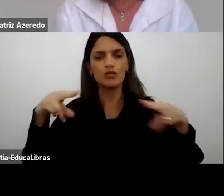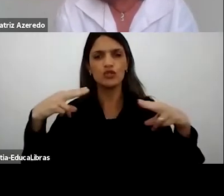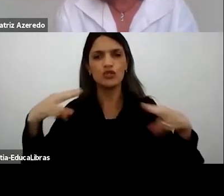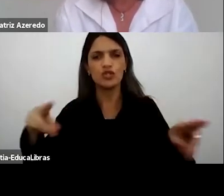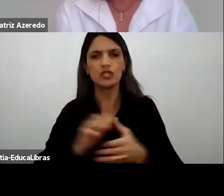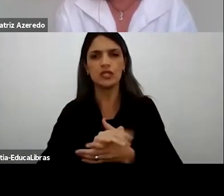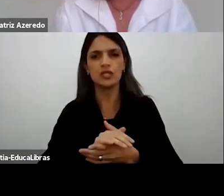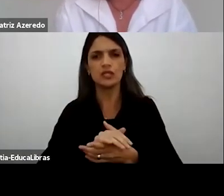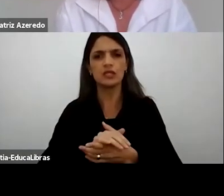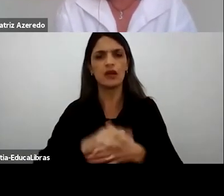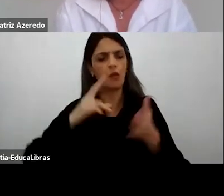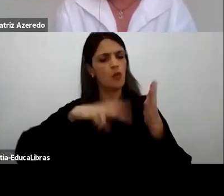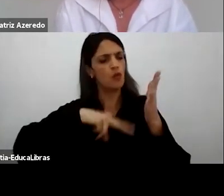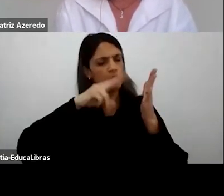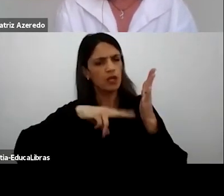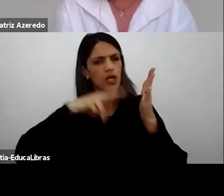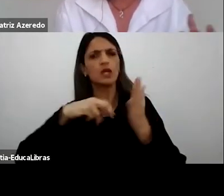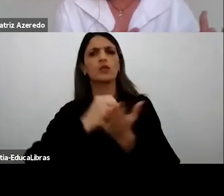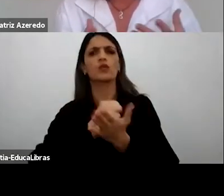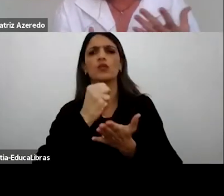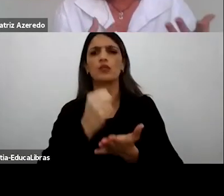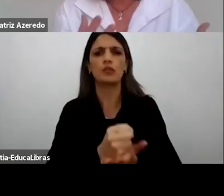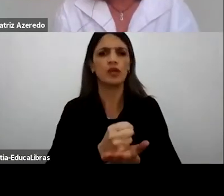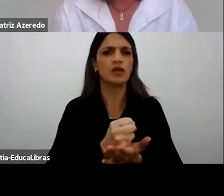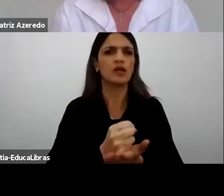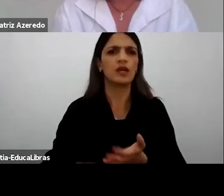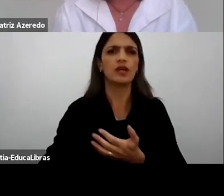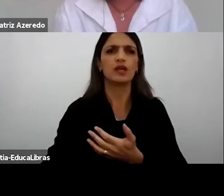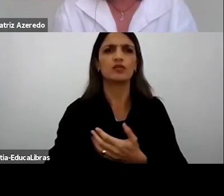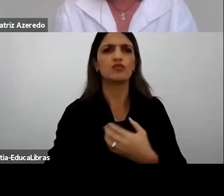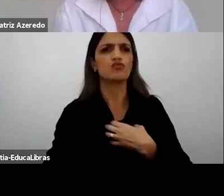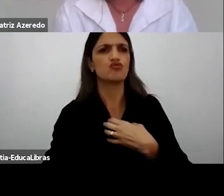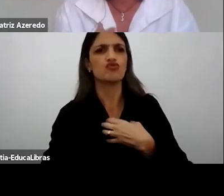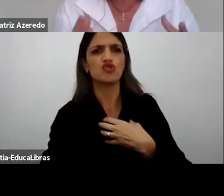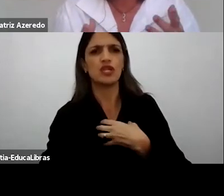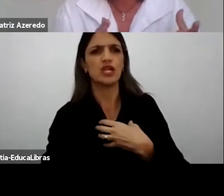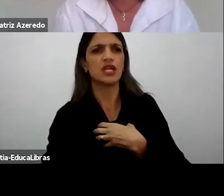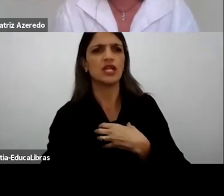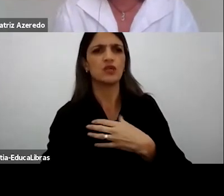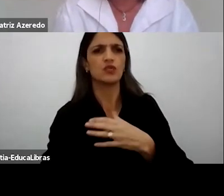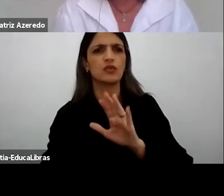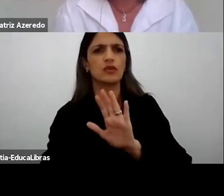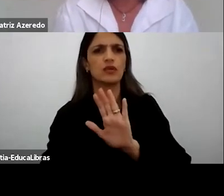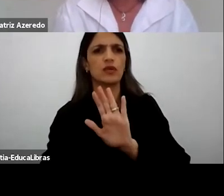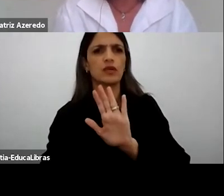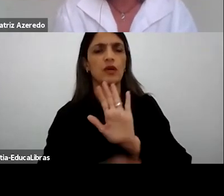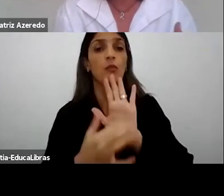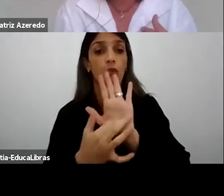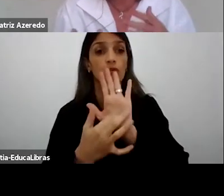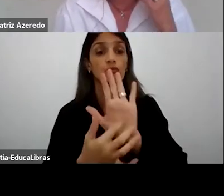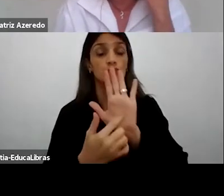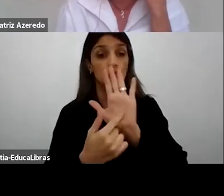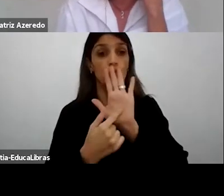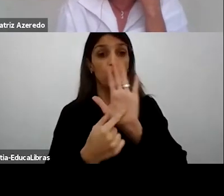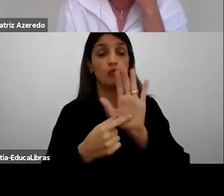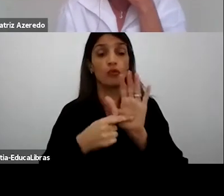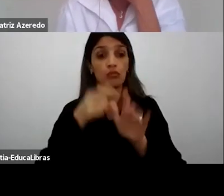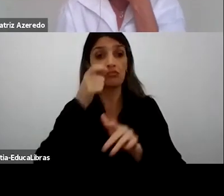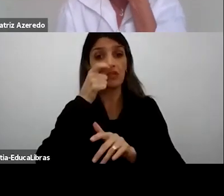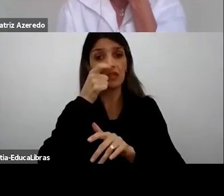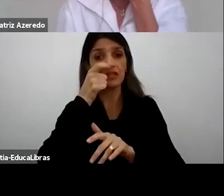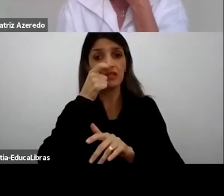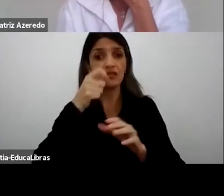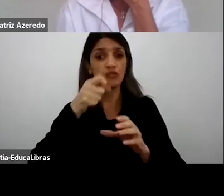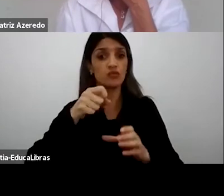lendo o documento. Né? Aliás, super a forma de apresentação, assim, muito interessante. Queria destacar também isso, né? Não só o conteúdo,